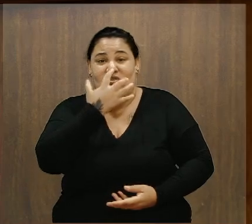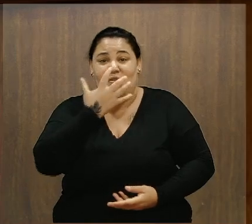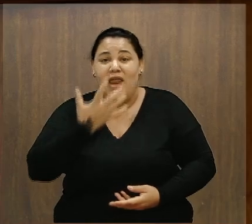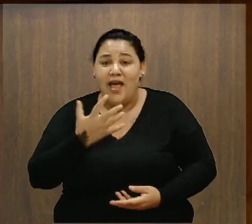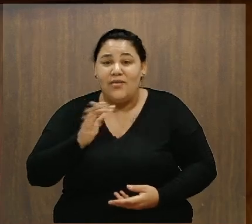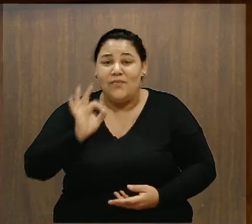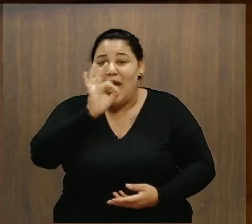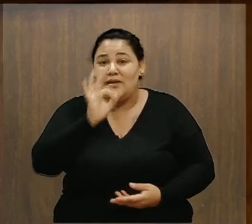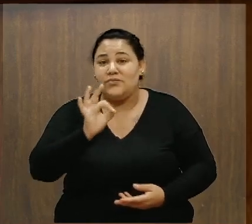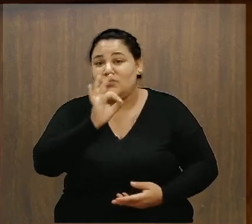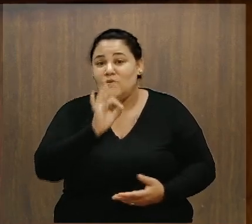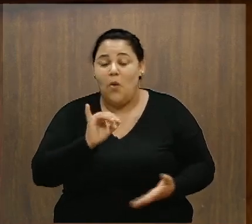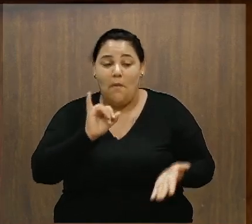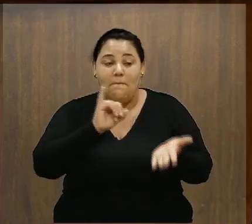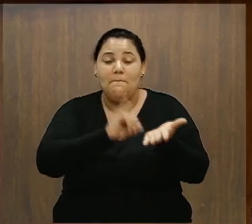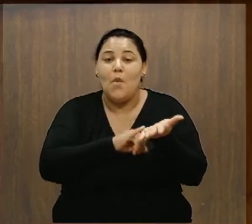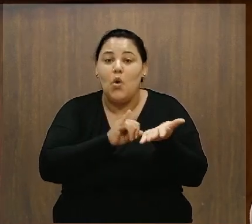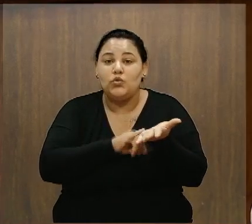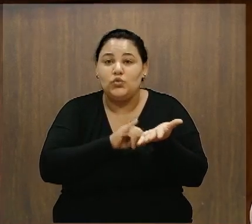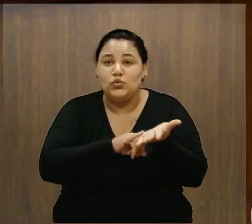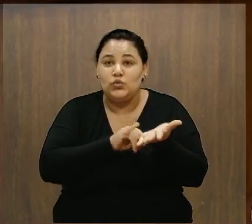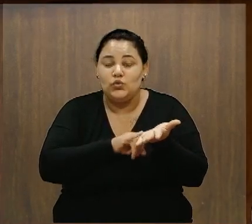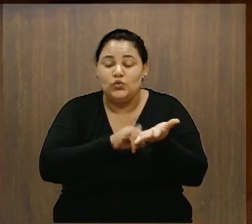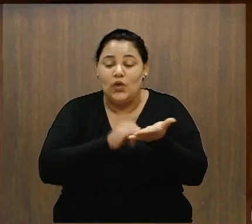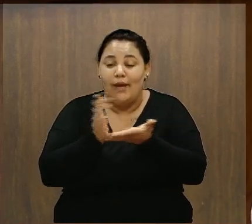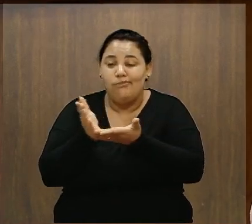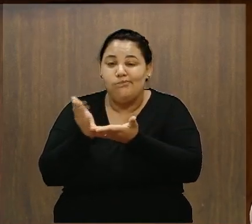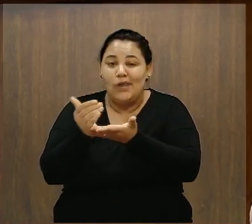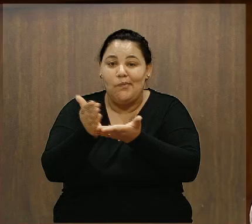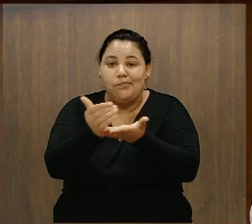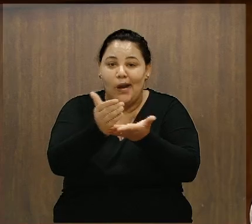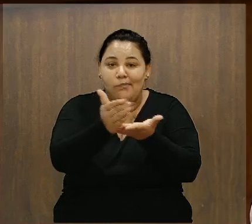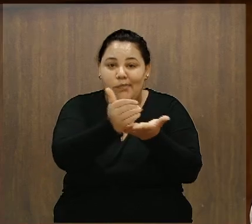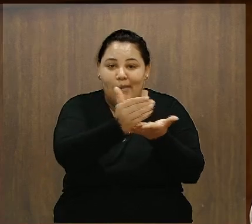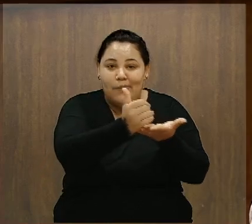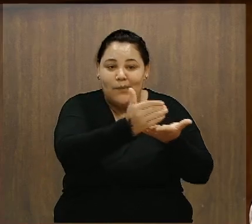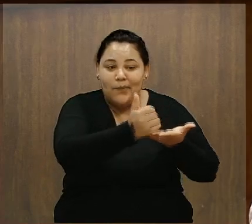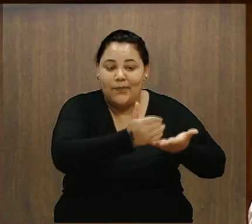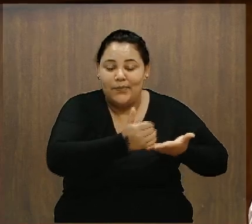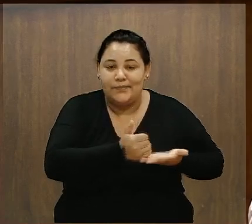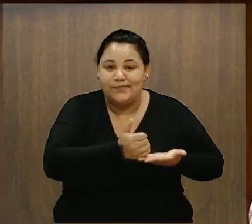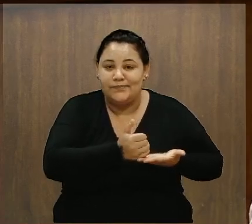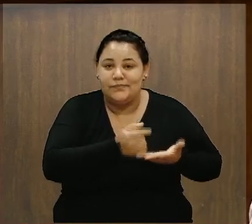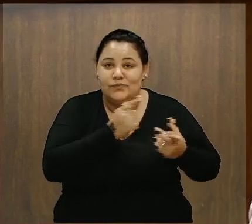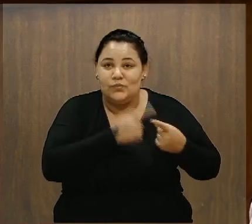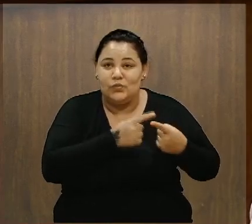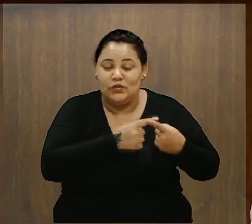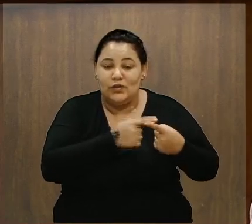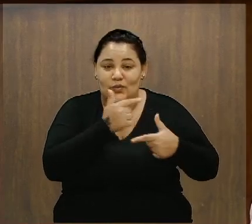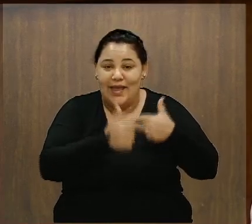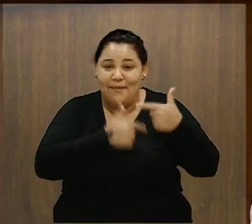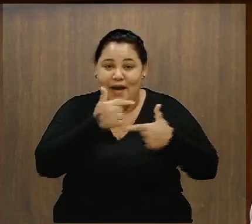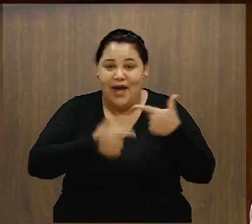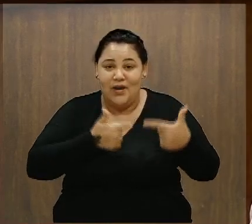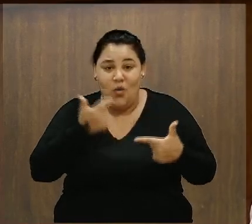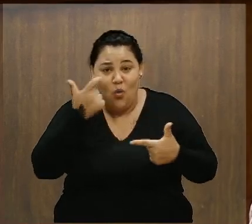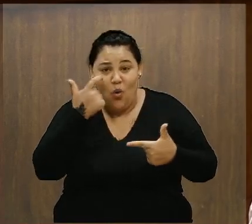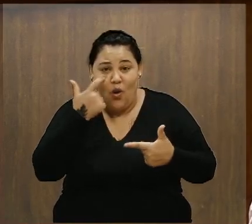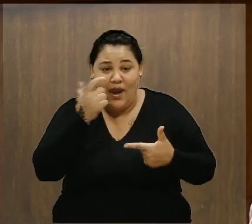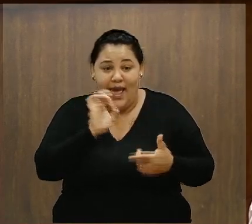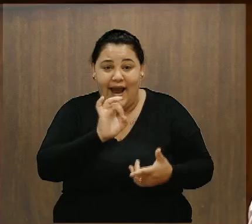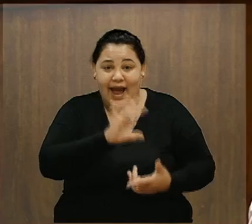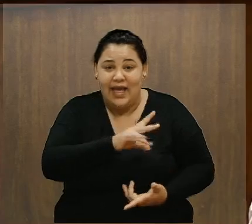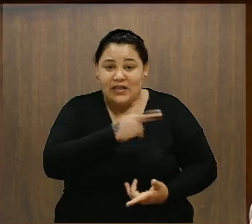de imposto que é recolhido sobre o valor. Porque o custo da operação, eu estava verificando que a cada